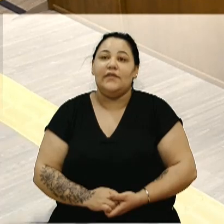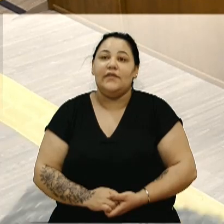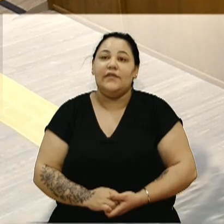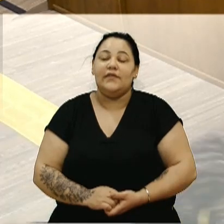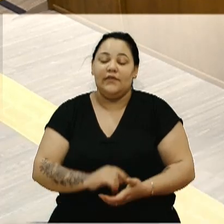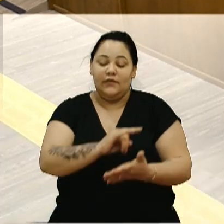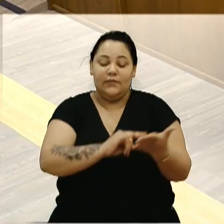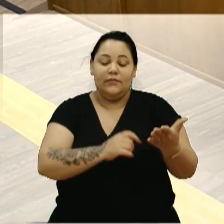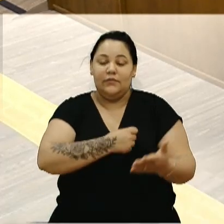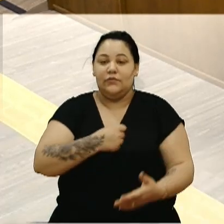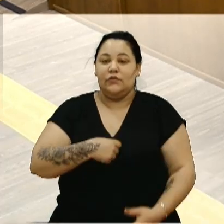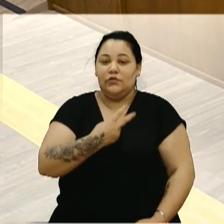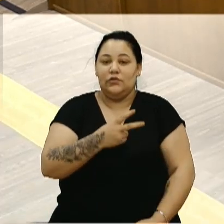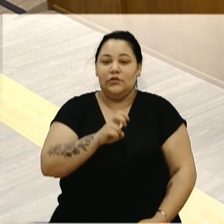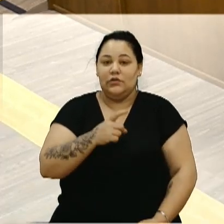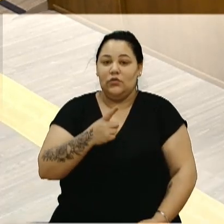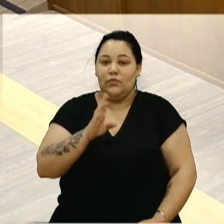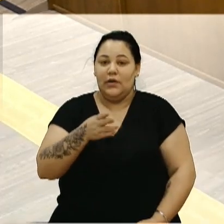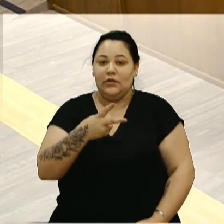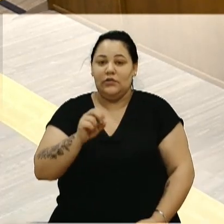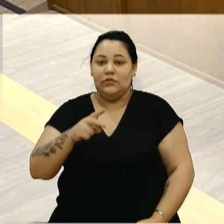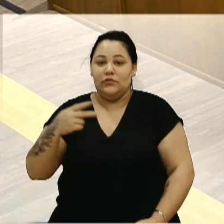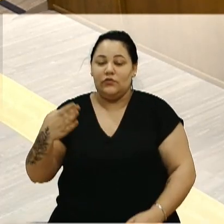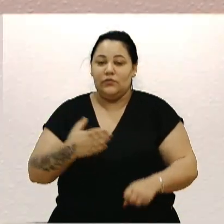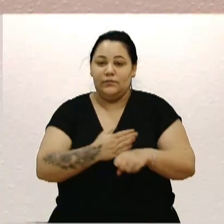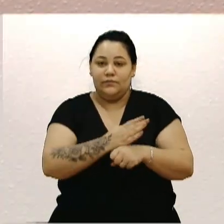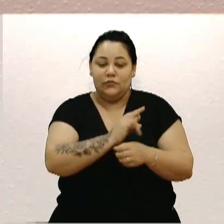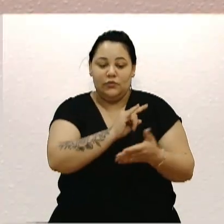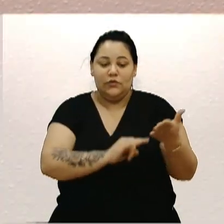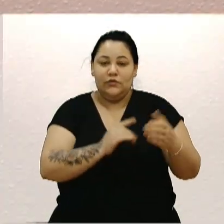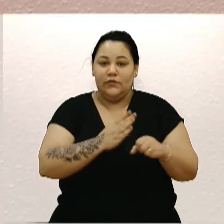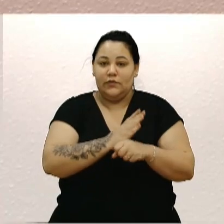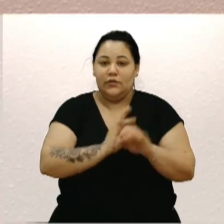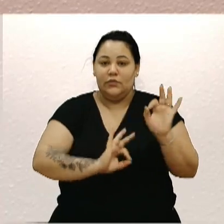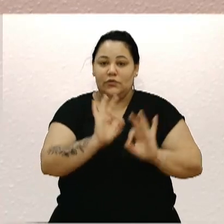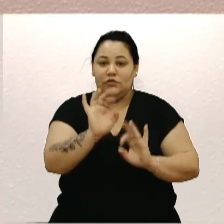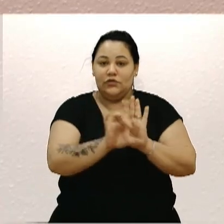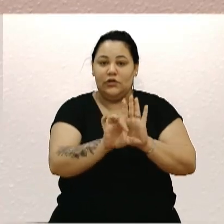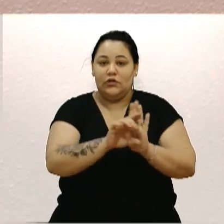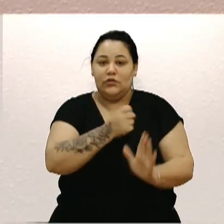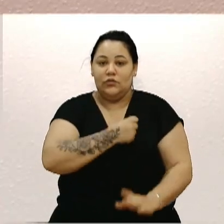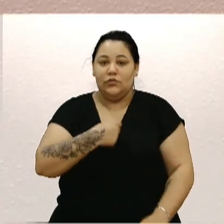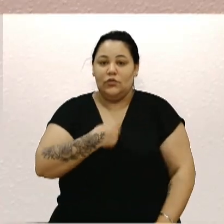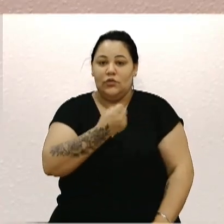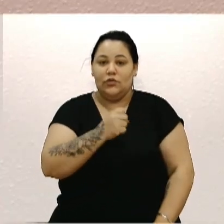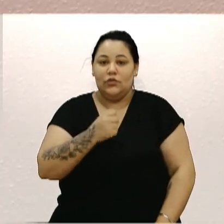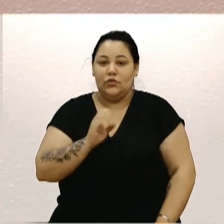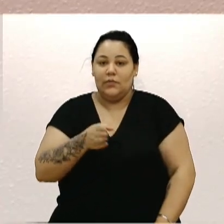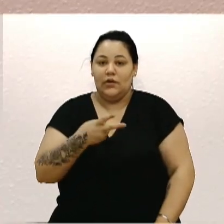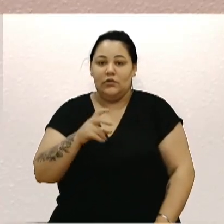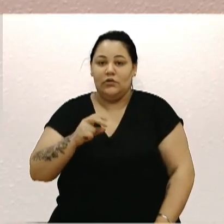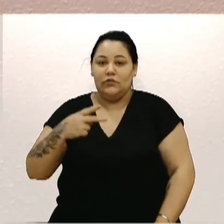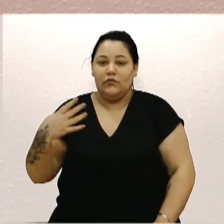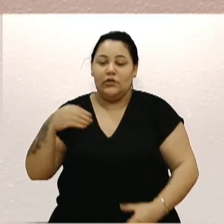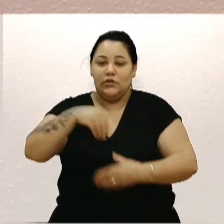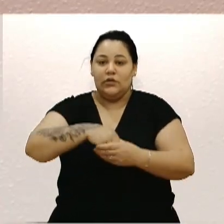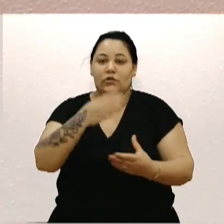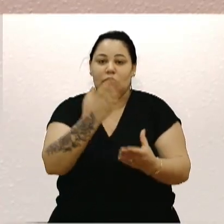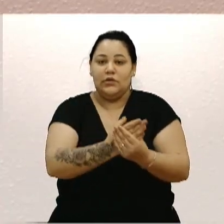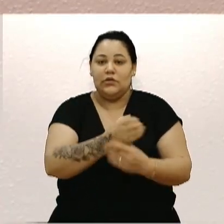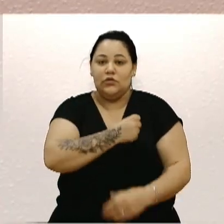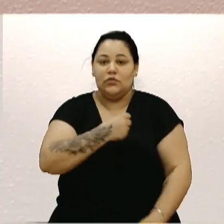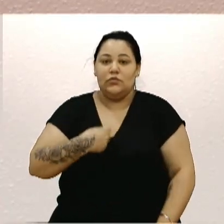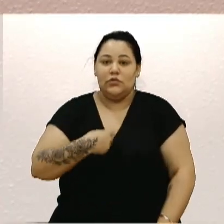Parecer 251/2024 é favorável. Parecer é favorável ao projeto de lei número 88/2024, contido no processo número